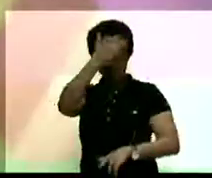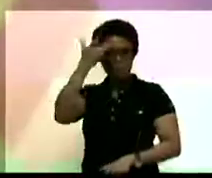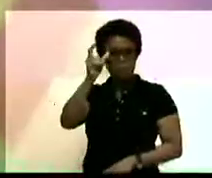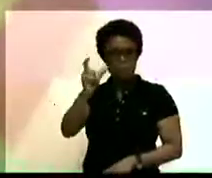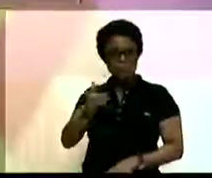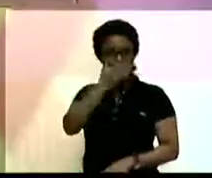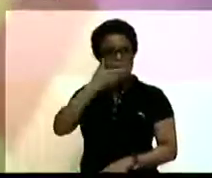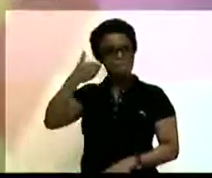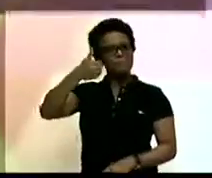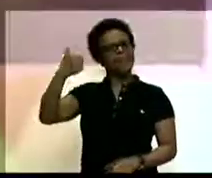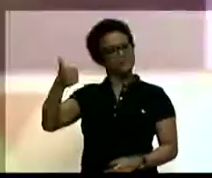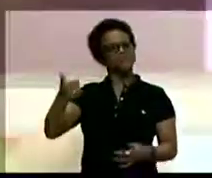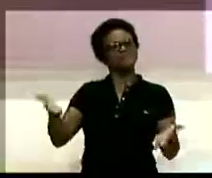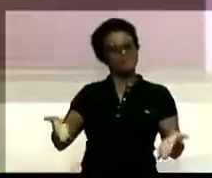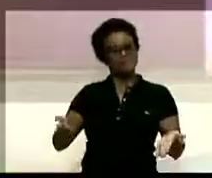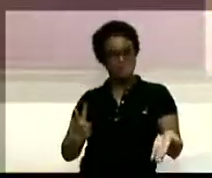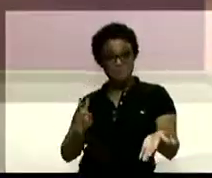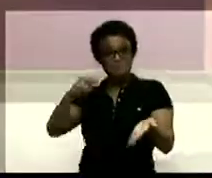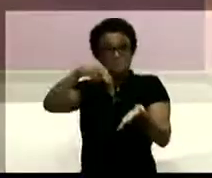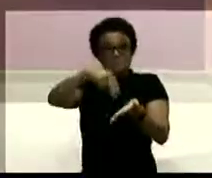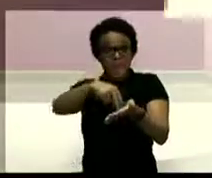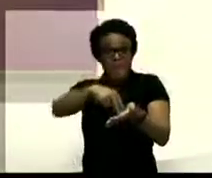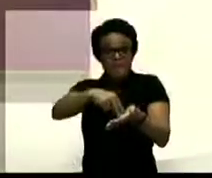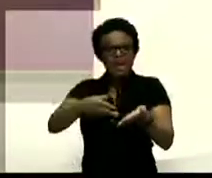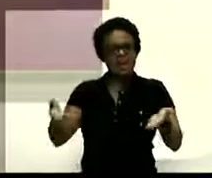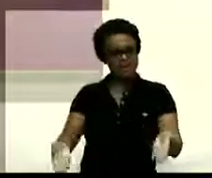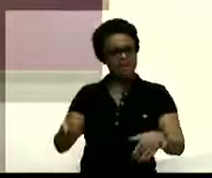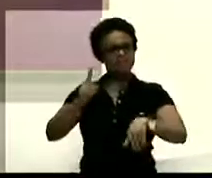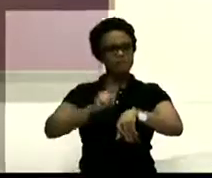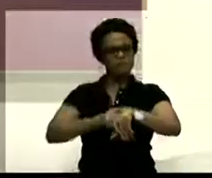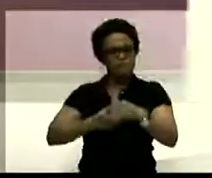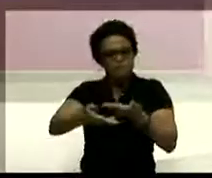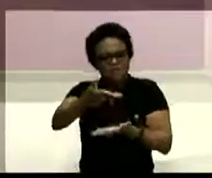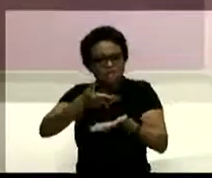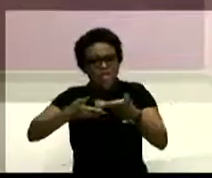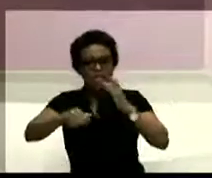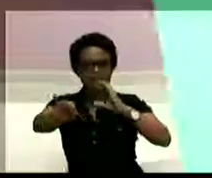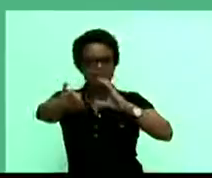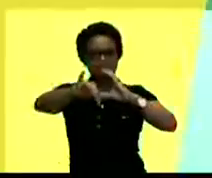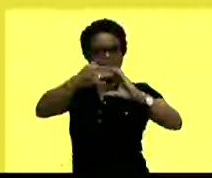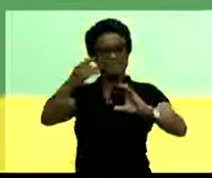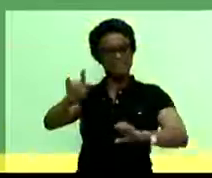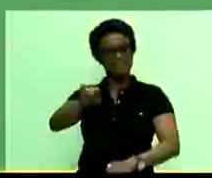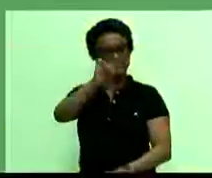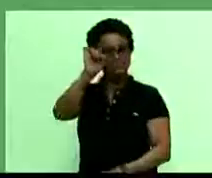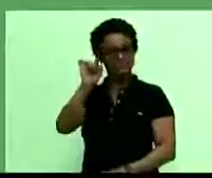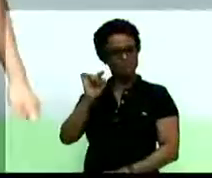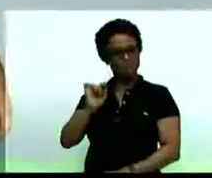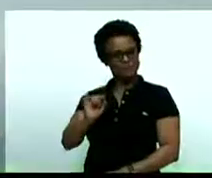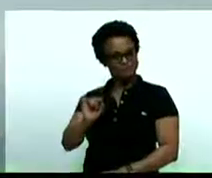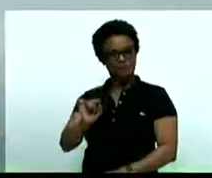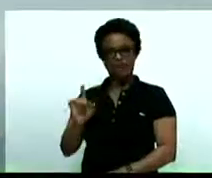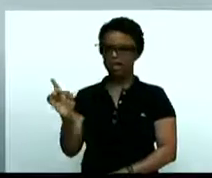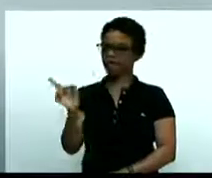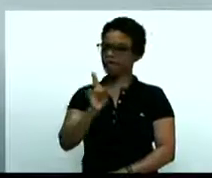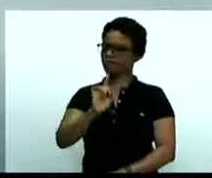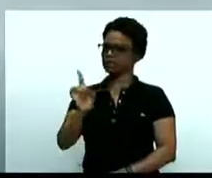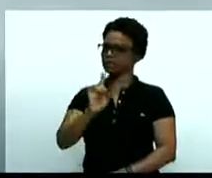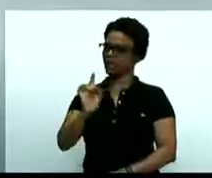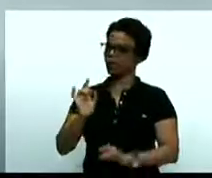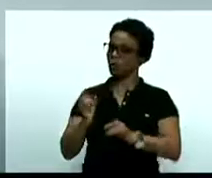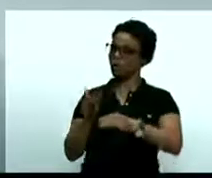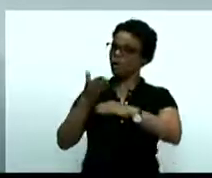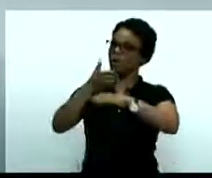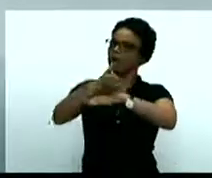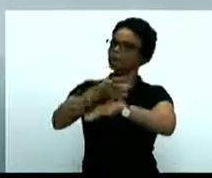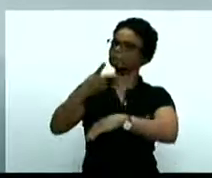Ah, participe! Agora é o momento de muita interação. Envie suas dúvidas. E não deixe de acessar o